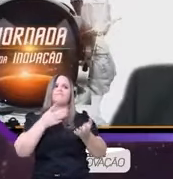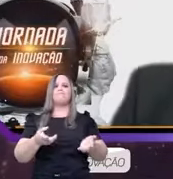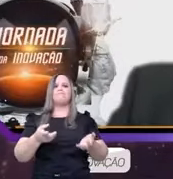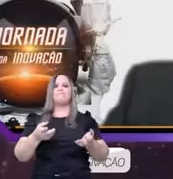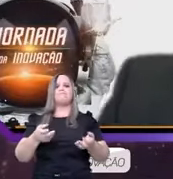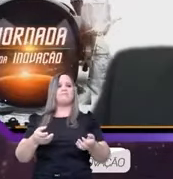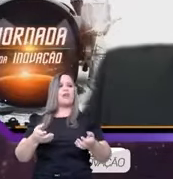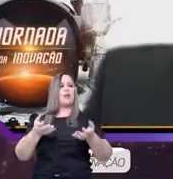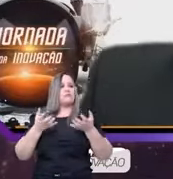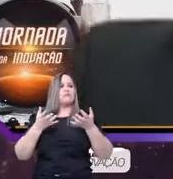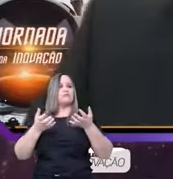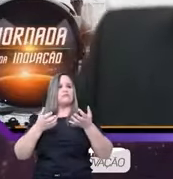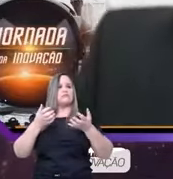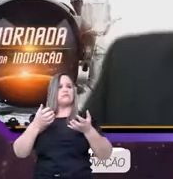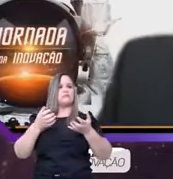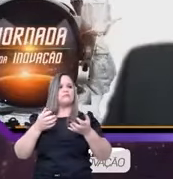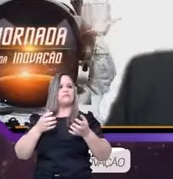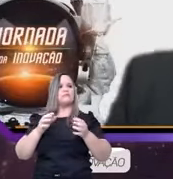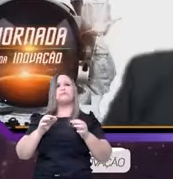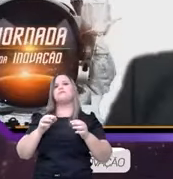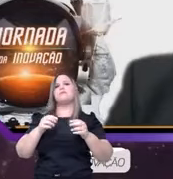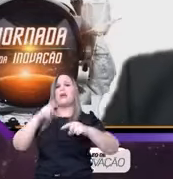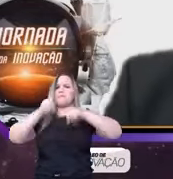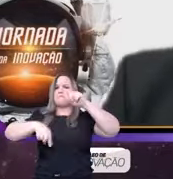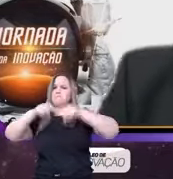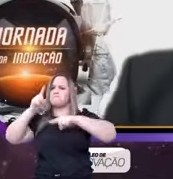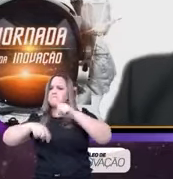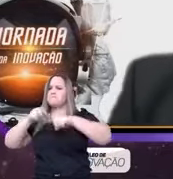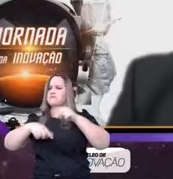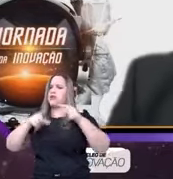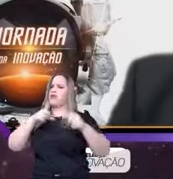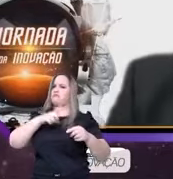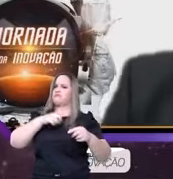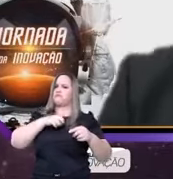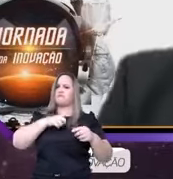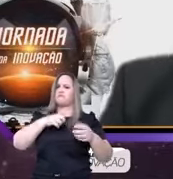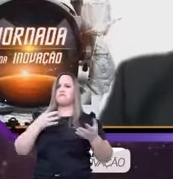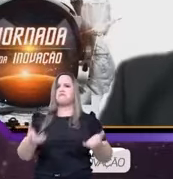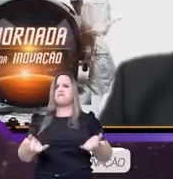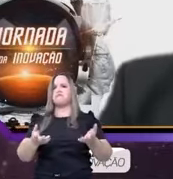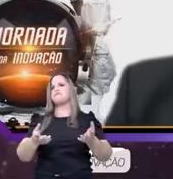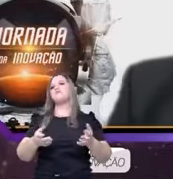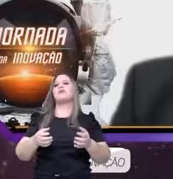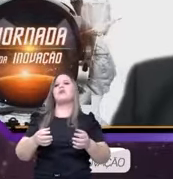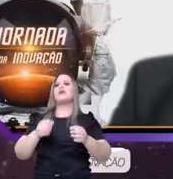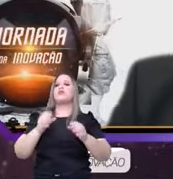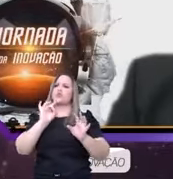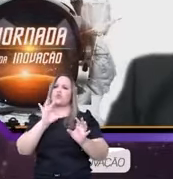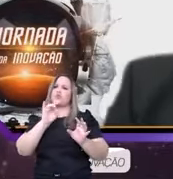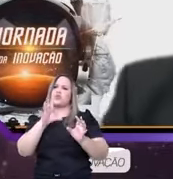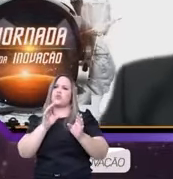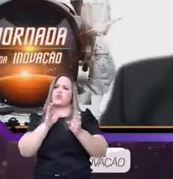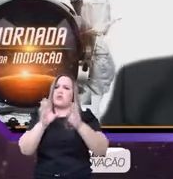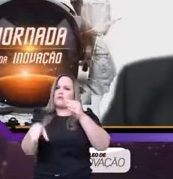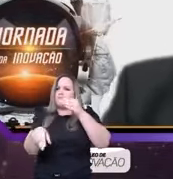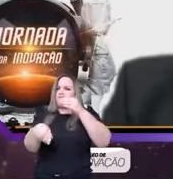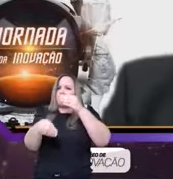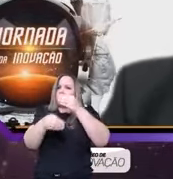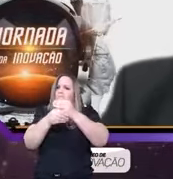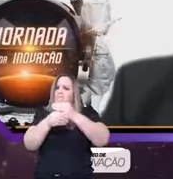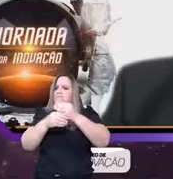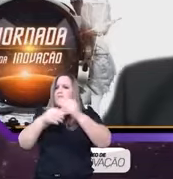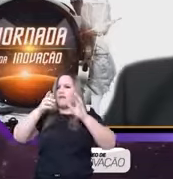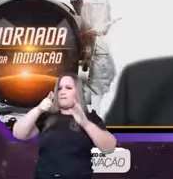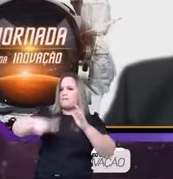eu concluí boa parte do meu material. Na verdade, o que eu tenho é só fazer alguns comentários sobre o